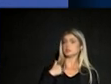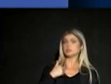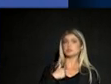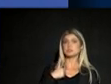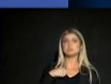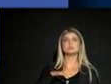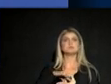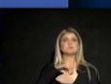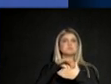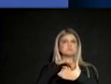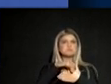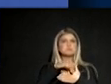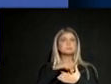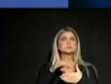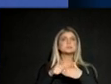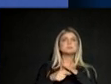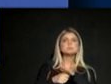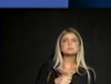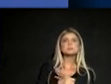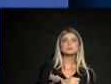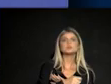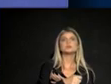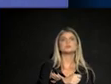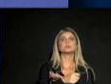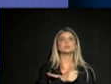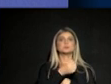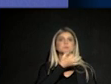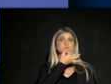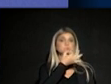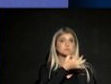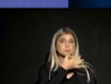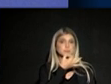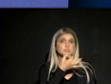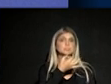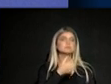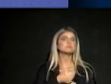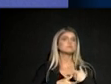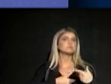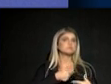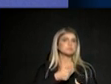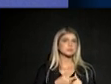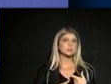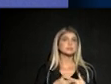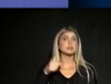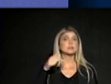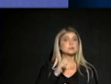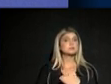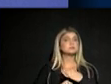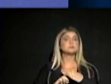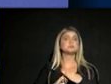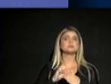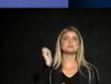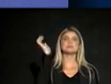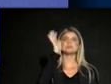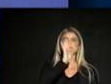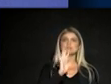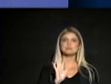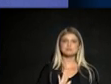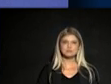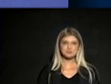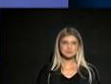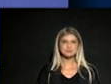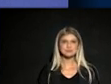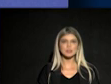investidores, líderes corporativos e opinion makers, aqui no mercado nacional. Então, acho